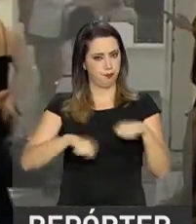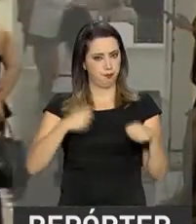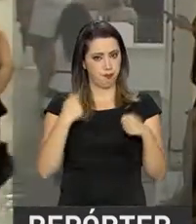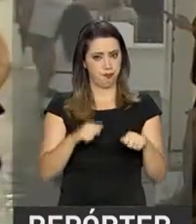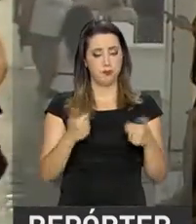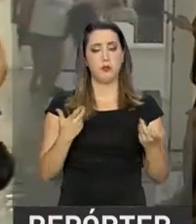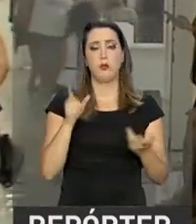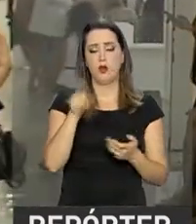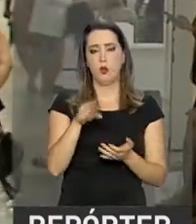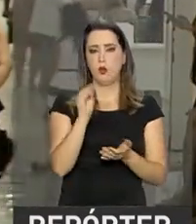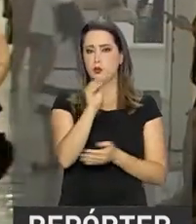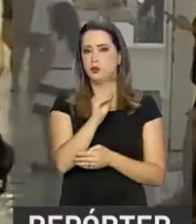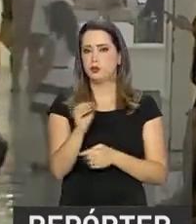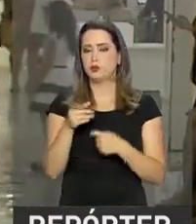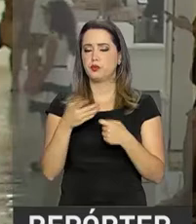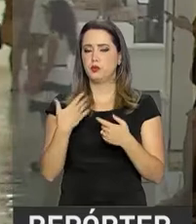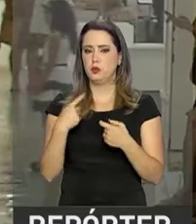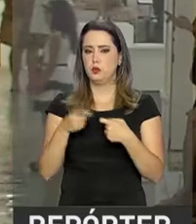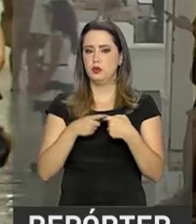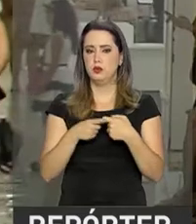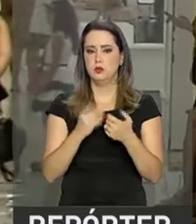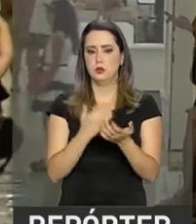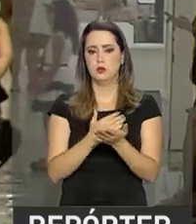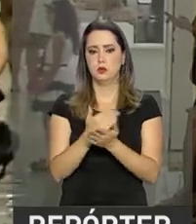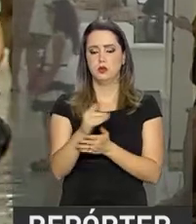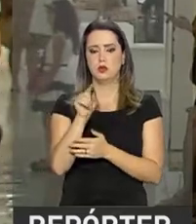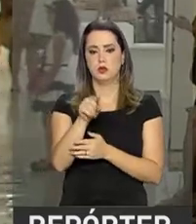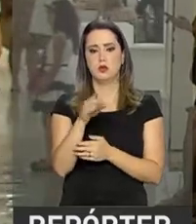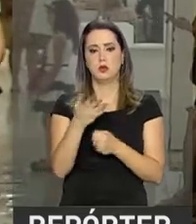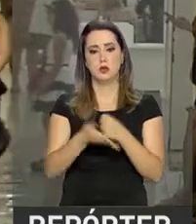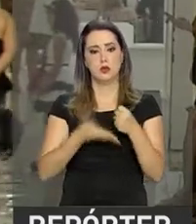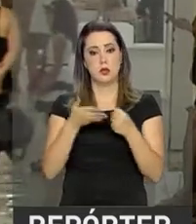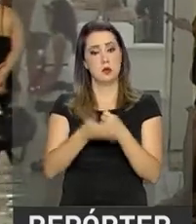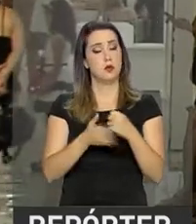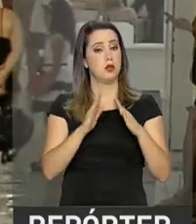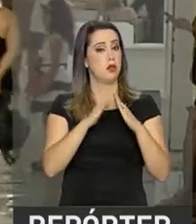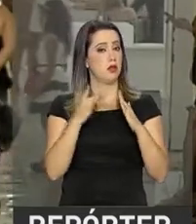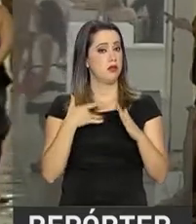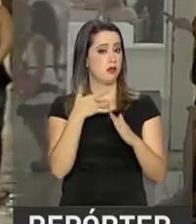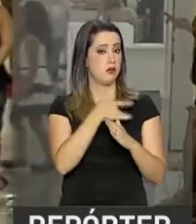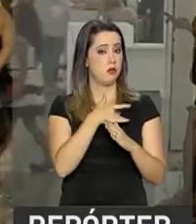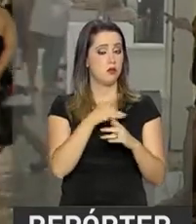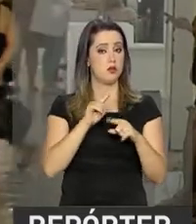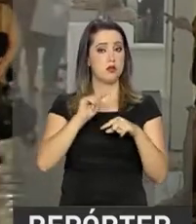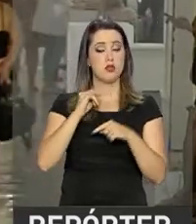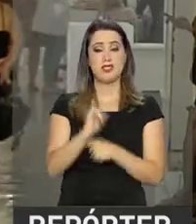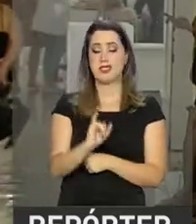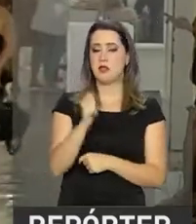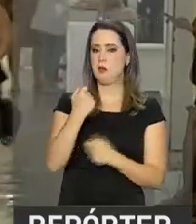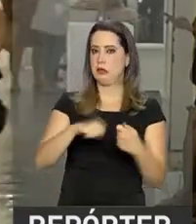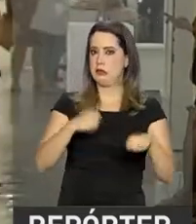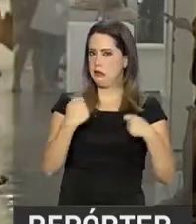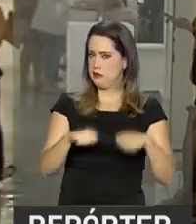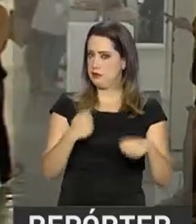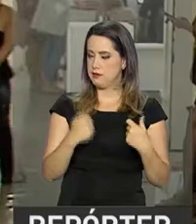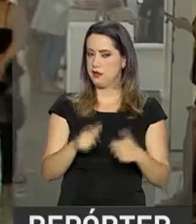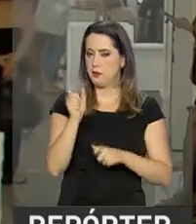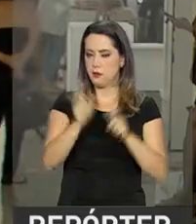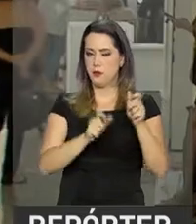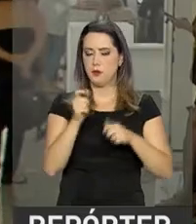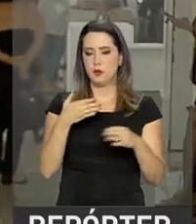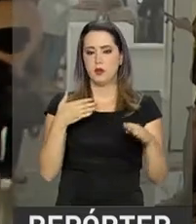atendimentos iniciais devem ser realizados na atenção básica e caso seja necessário o paciente é encaminhado